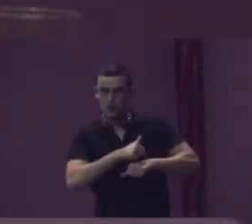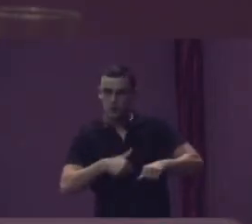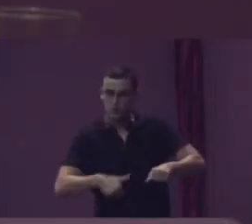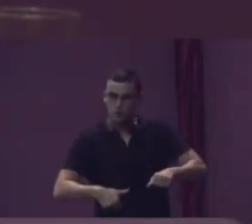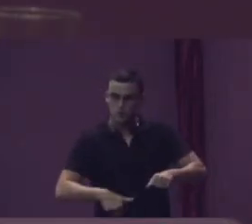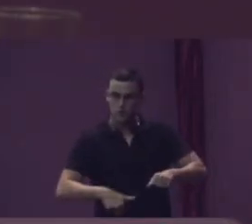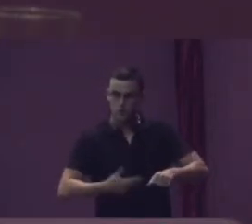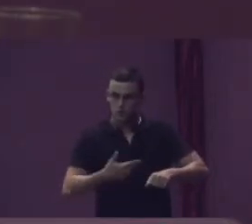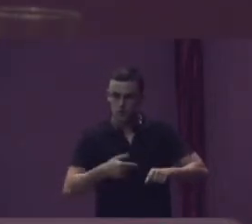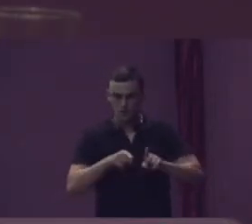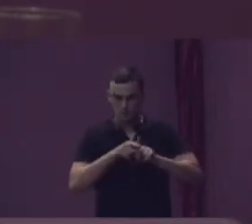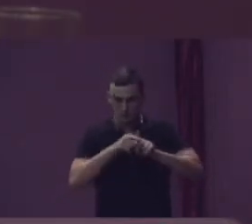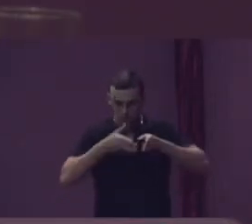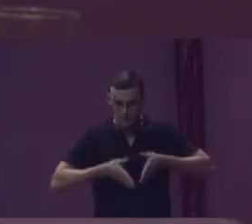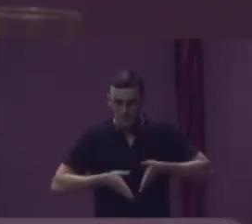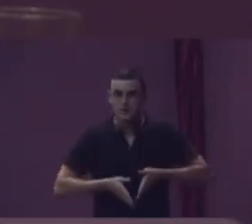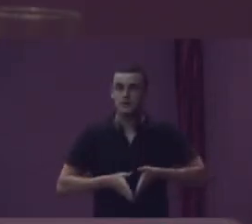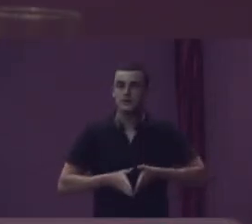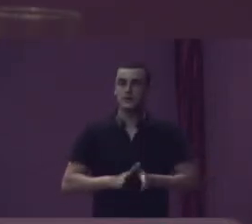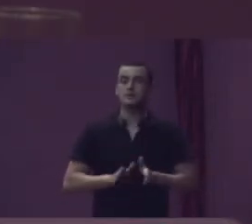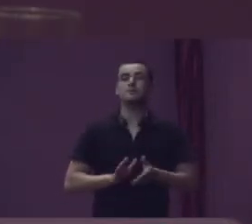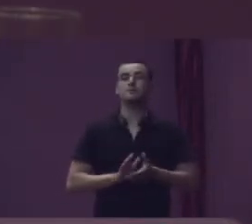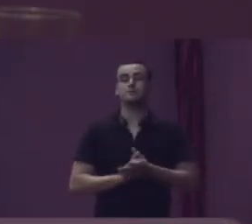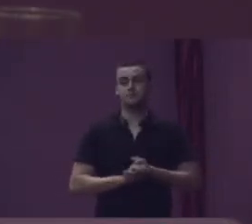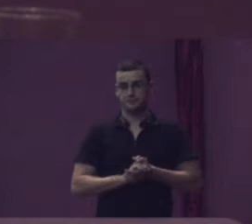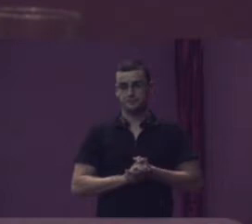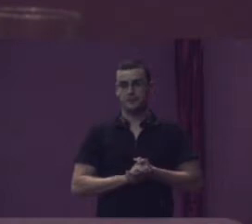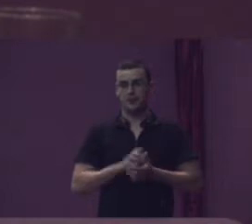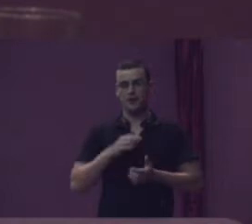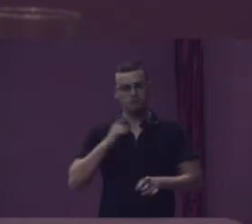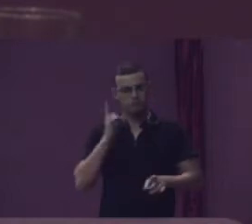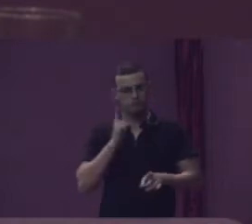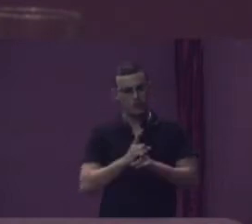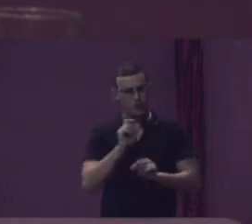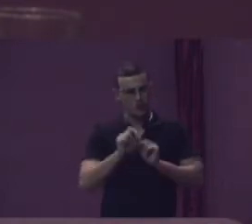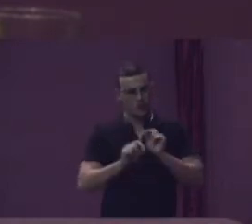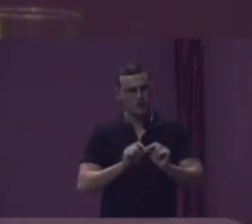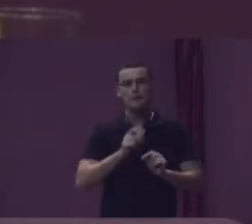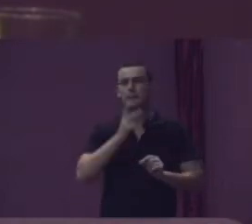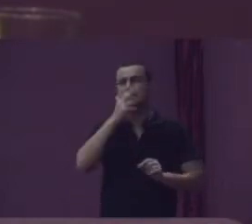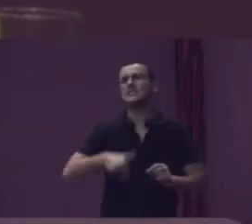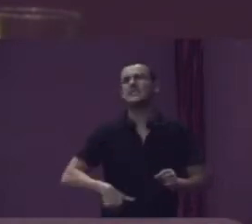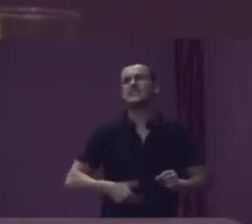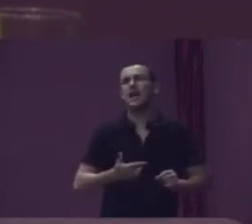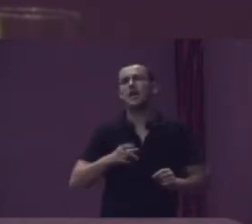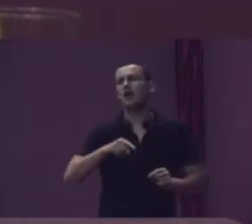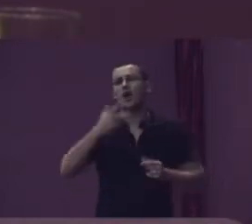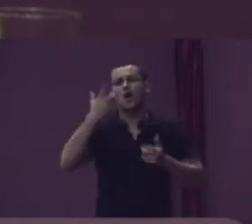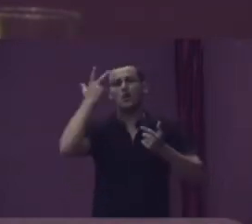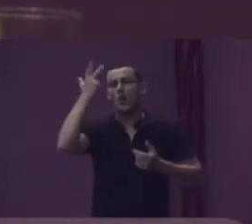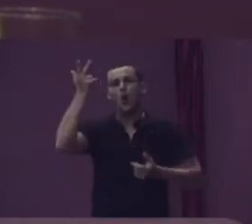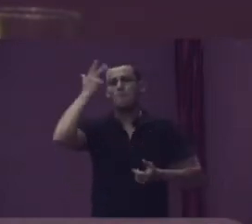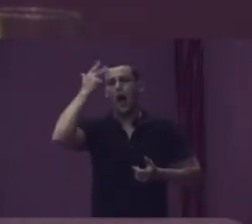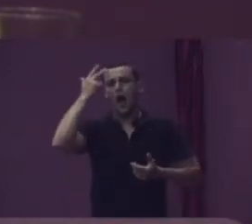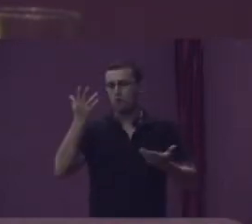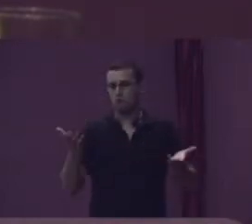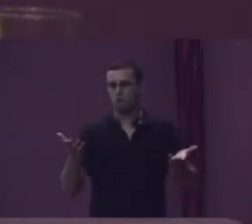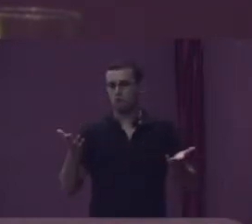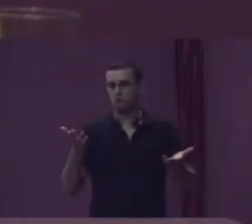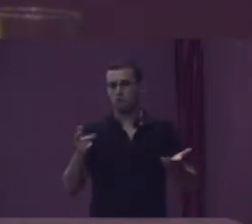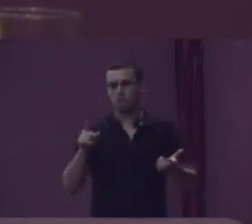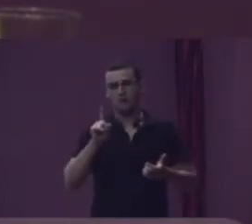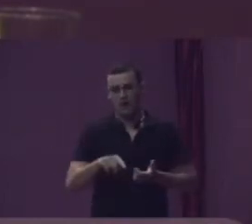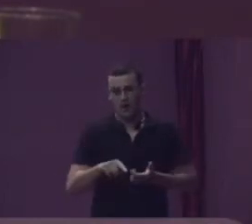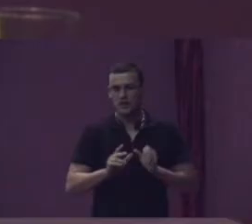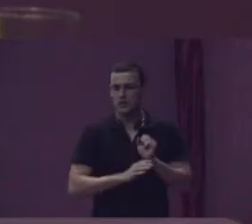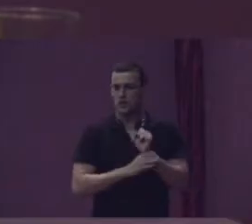nascimentos, encontramos entre mulheres e médicos que a cesárea é apresentada como um modo normal de nascer, uma via de parto,